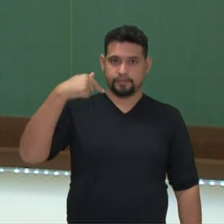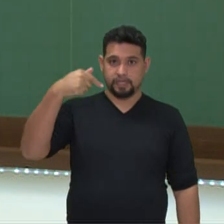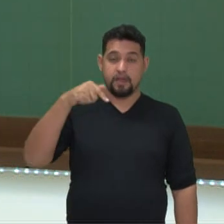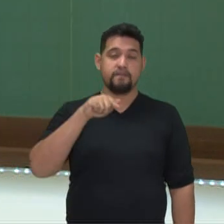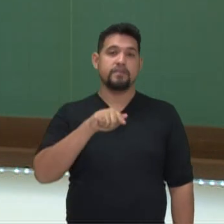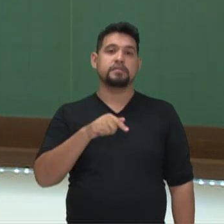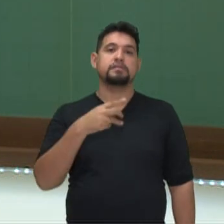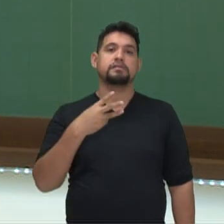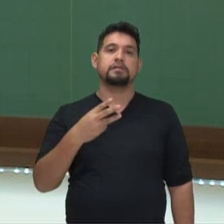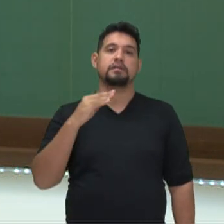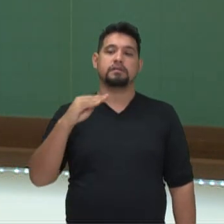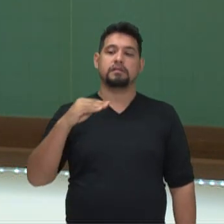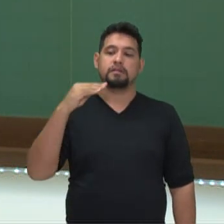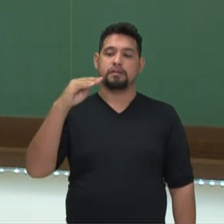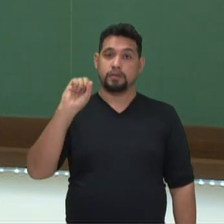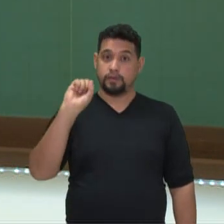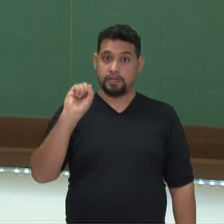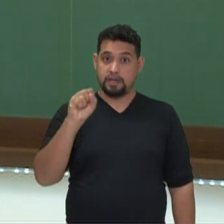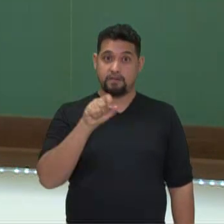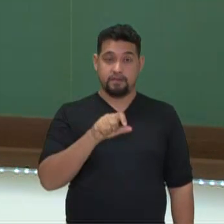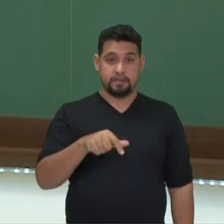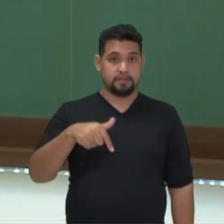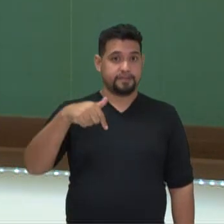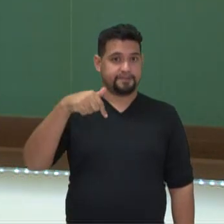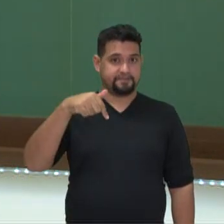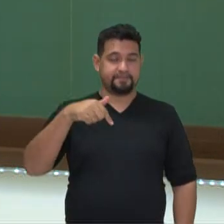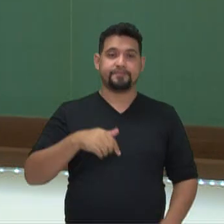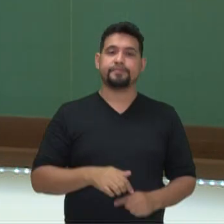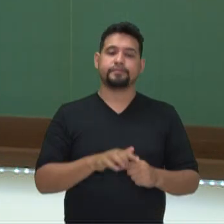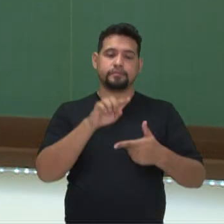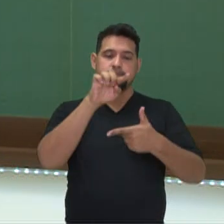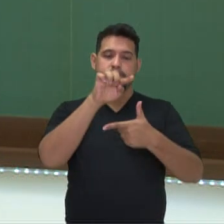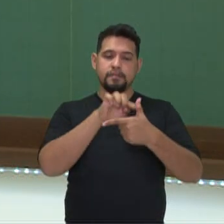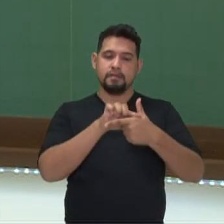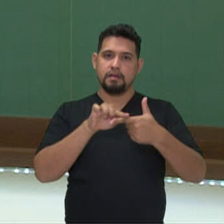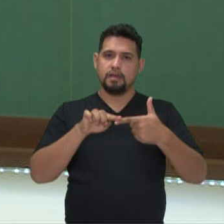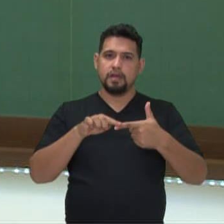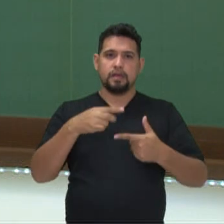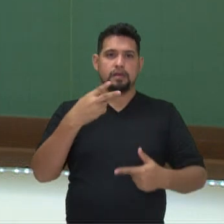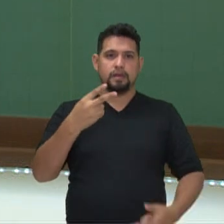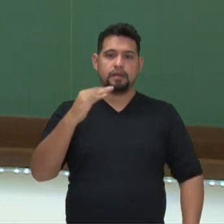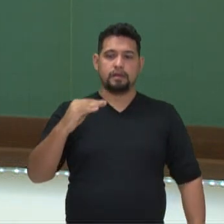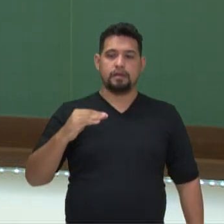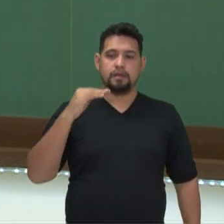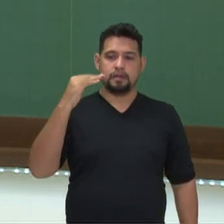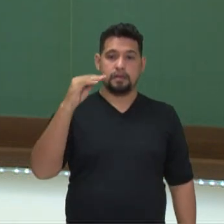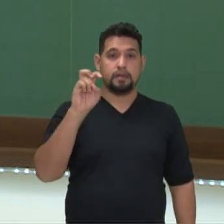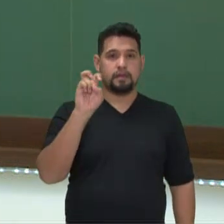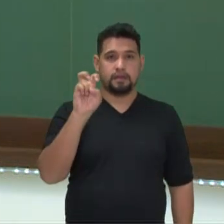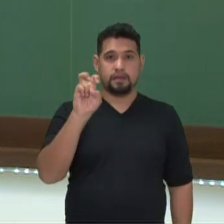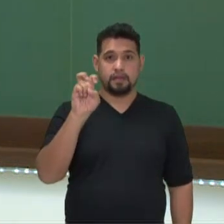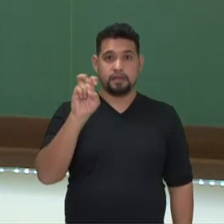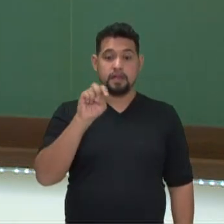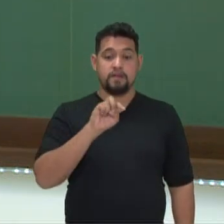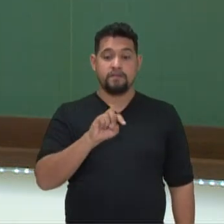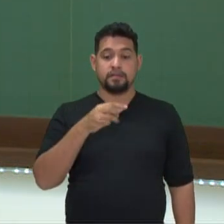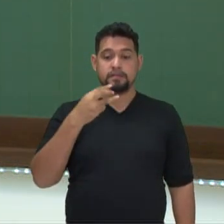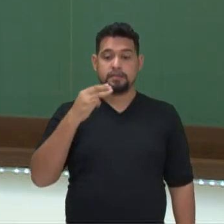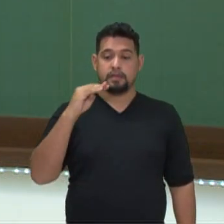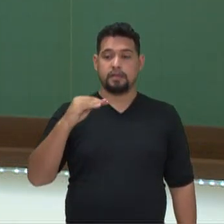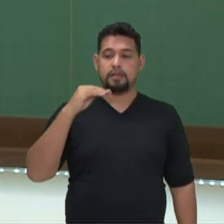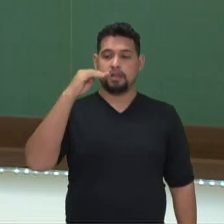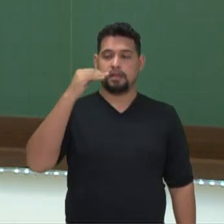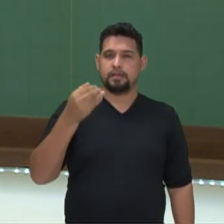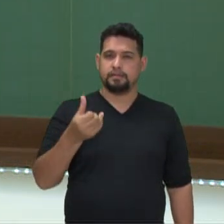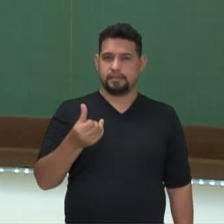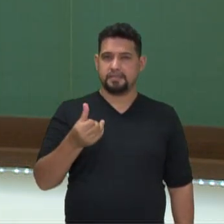vezes 3 elevado à oitava vezes 7, né? Dividido por 2 elevado à quinta vezes 3 elevado à